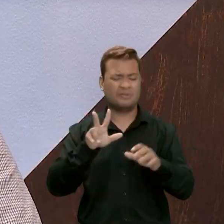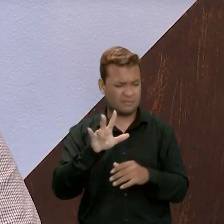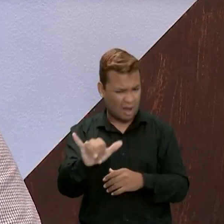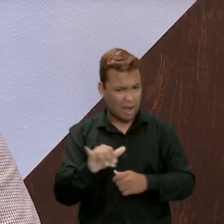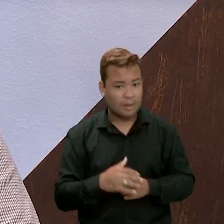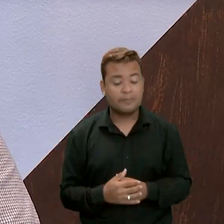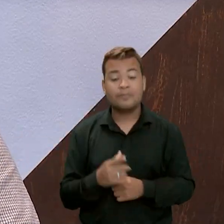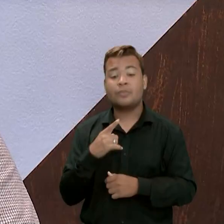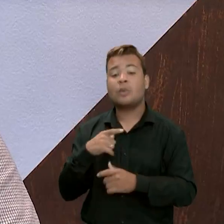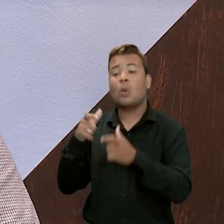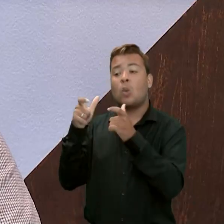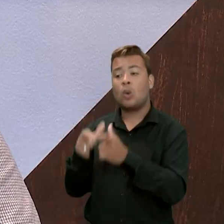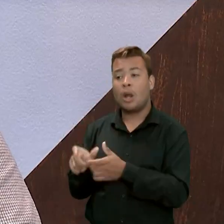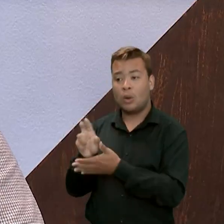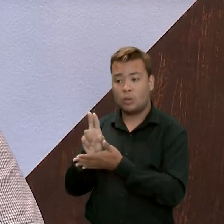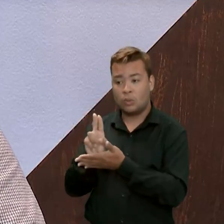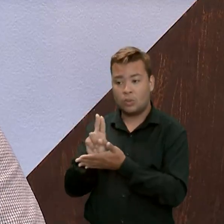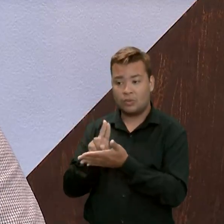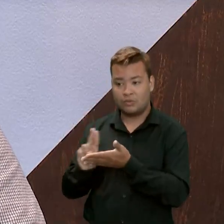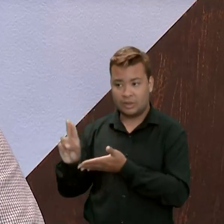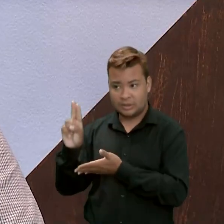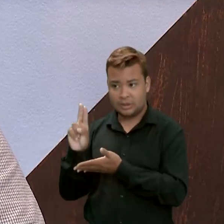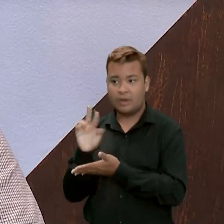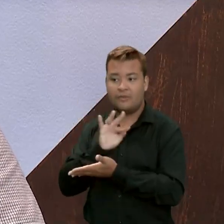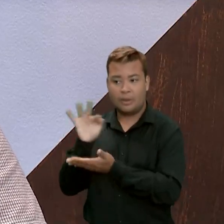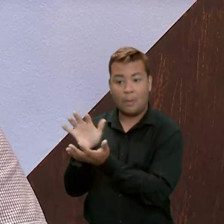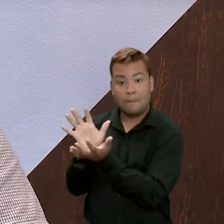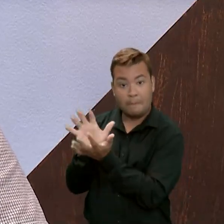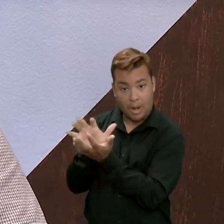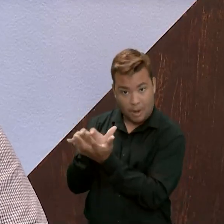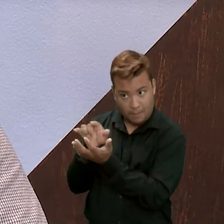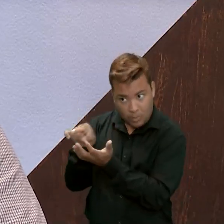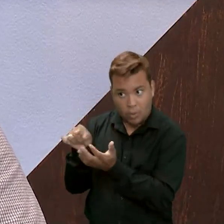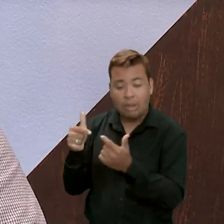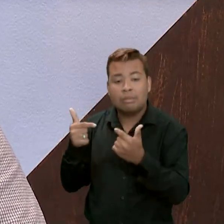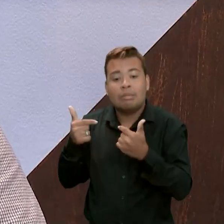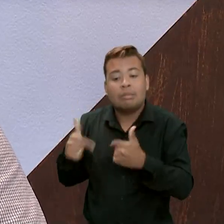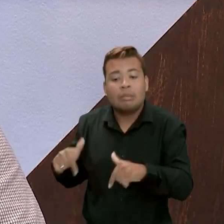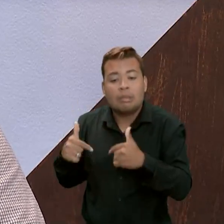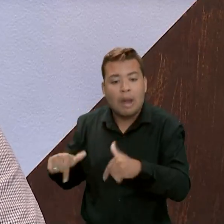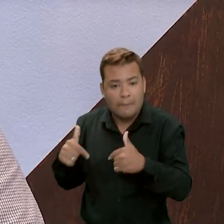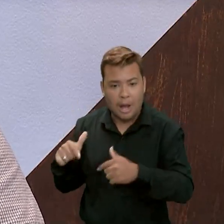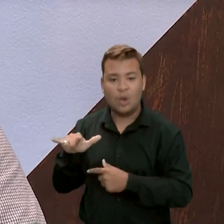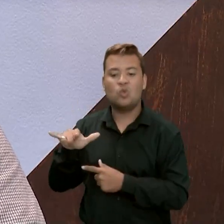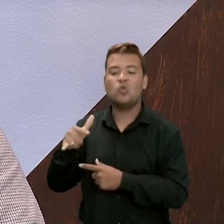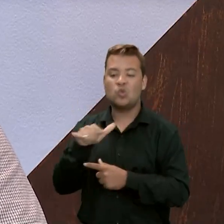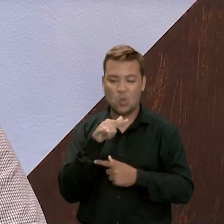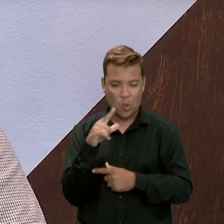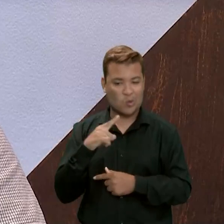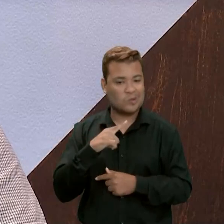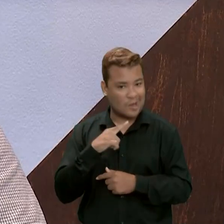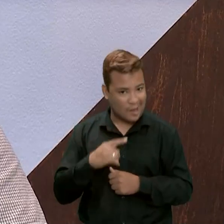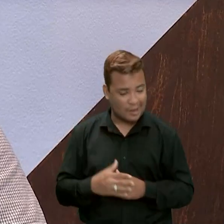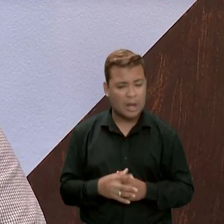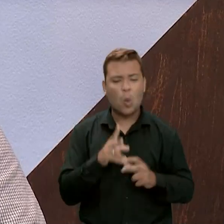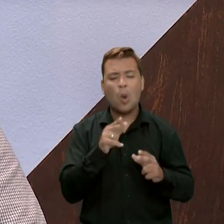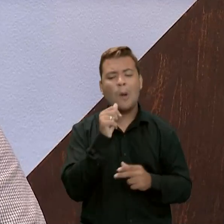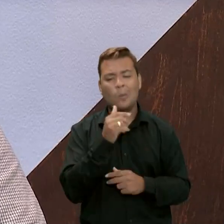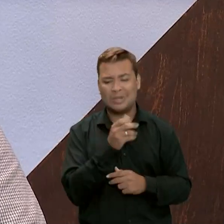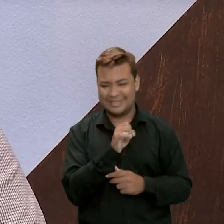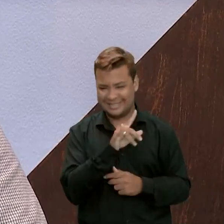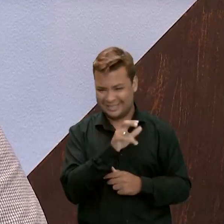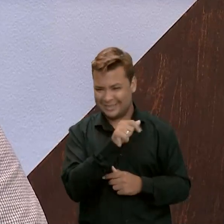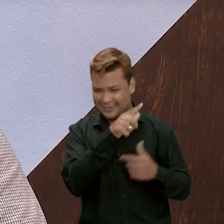de Pernambuco que está trabalhando também com drone. E lá, como a Silvia acabou de mencionar, é uma questão de política,